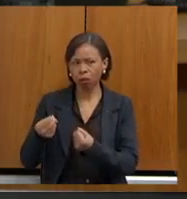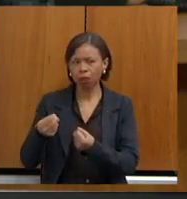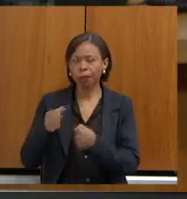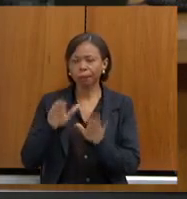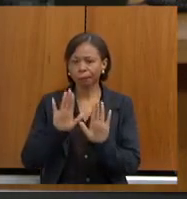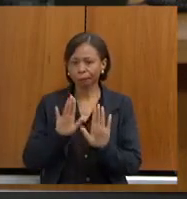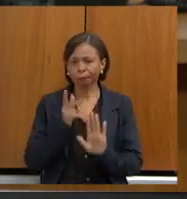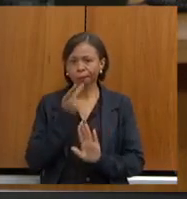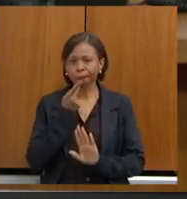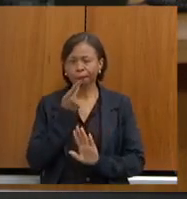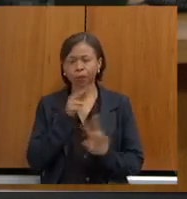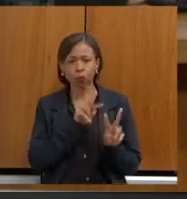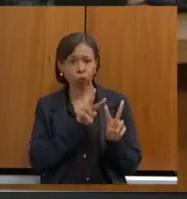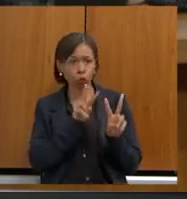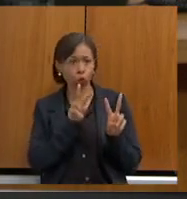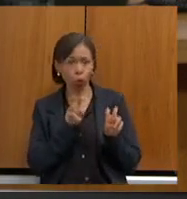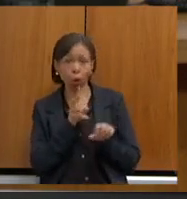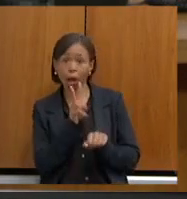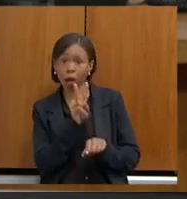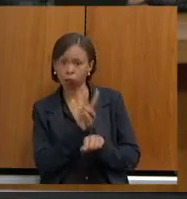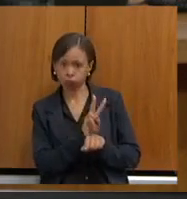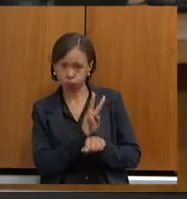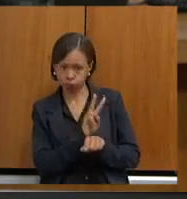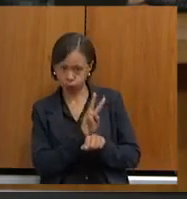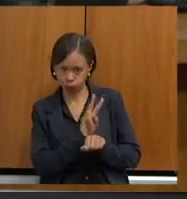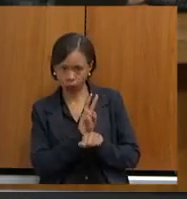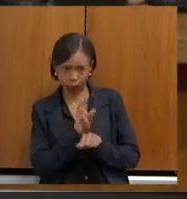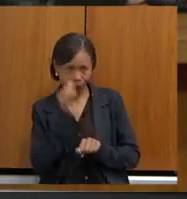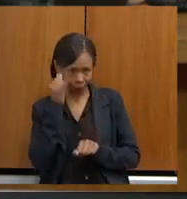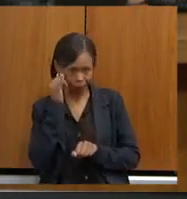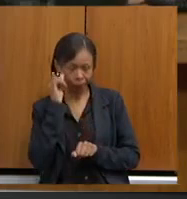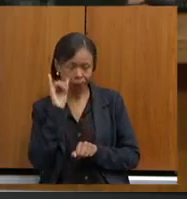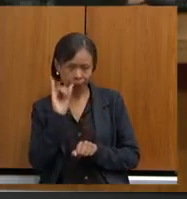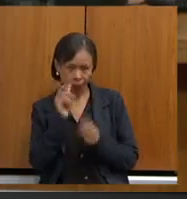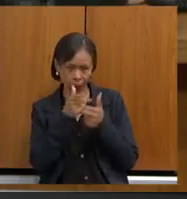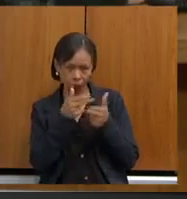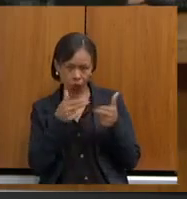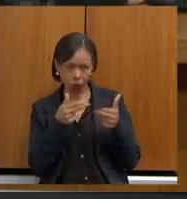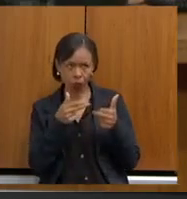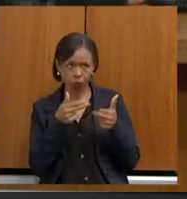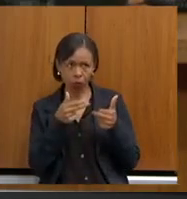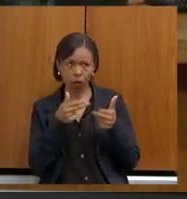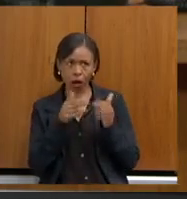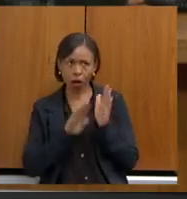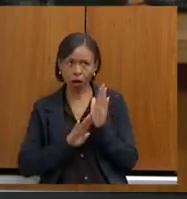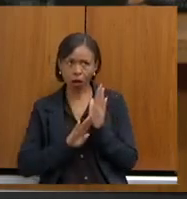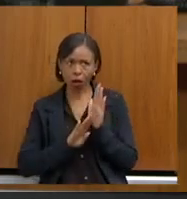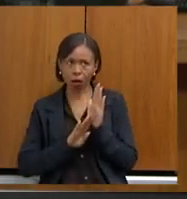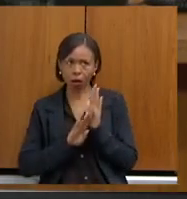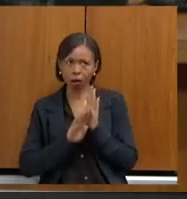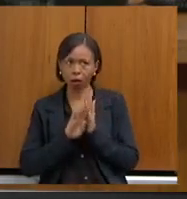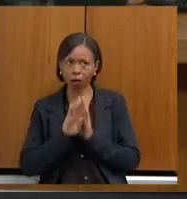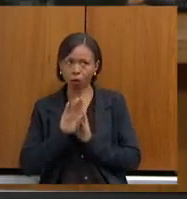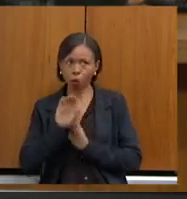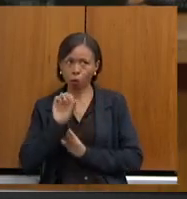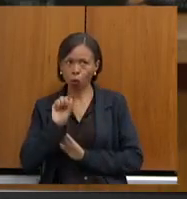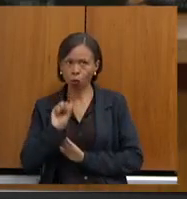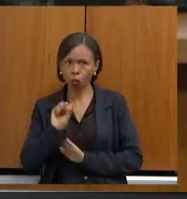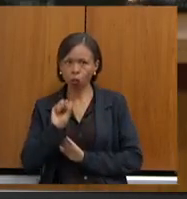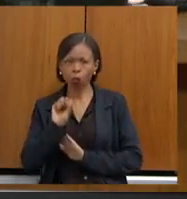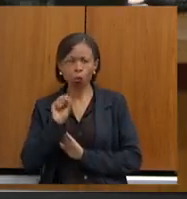de 8.54 por cento em relação ao ano anterior do número de medidas protetivas